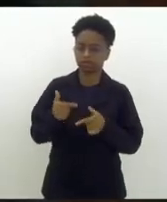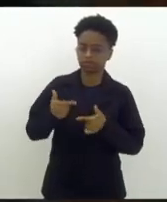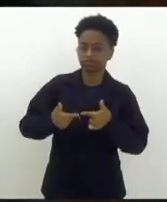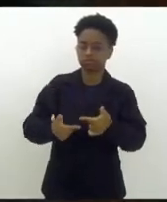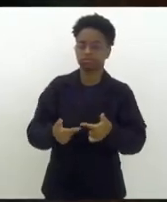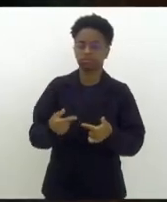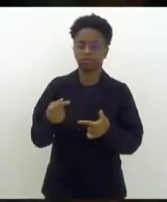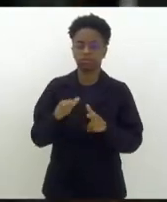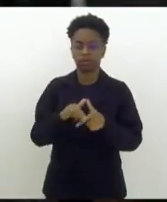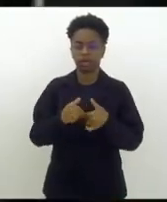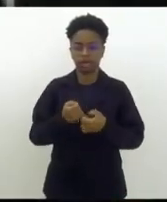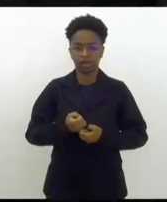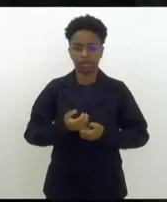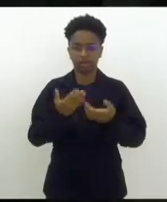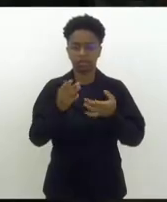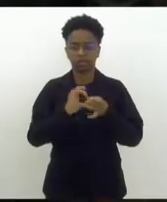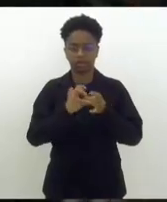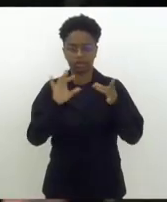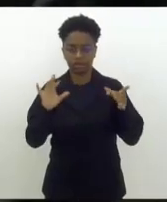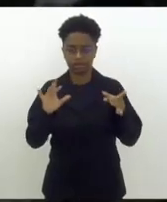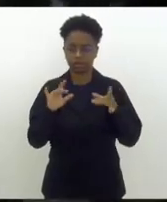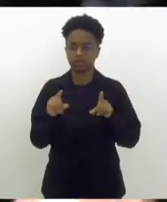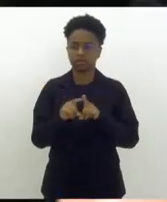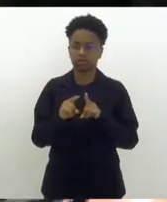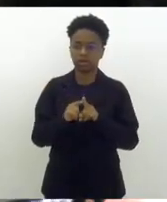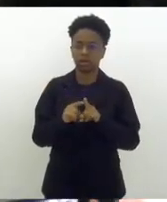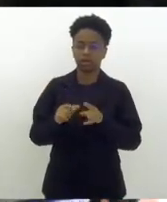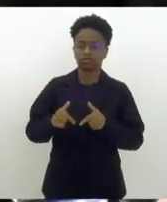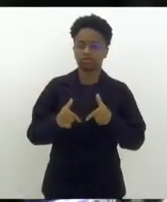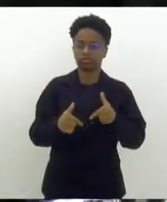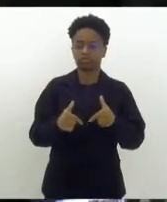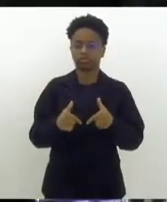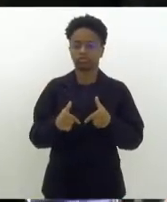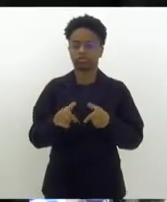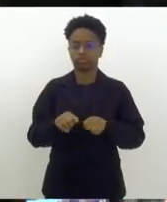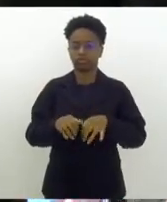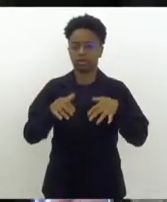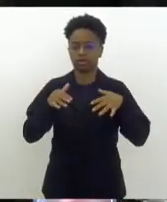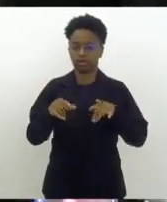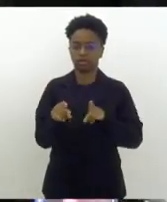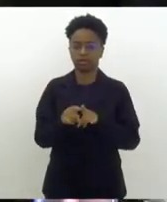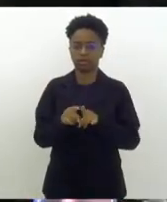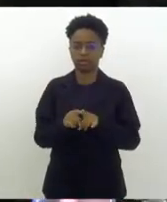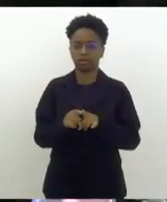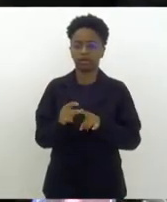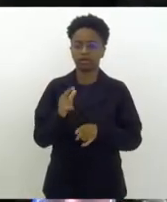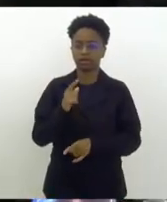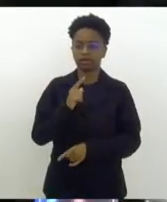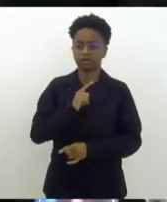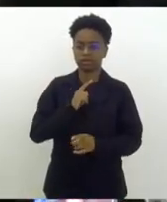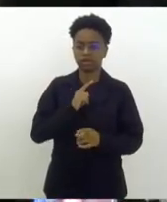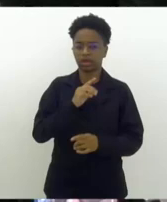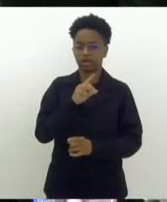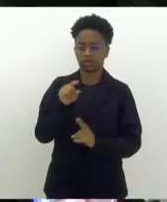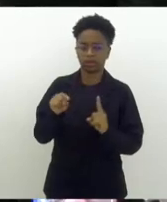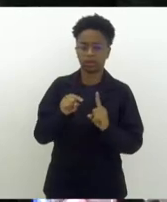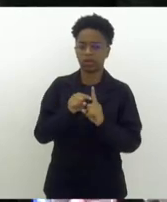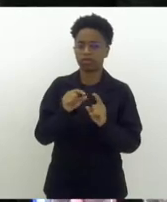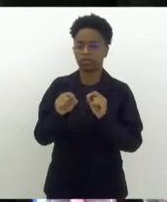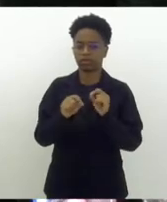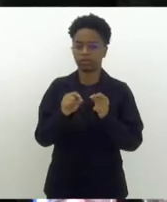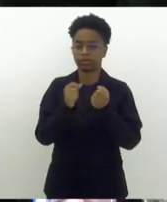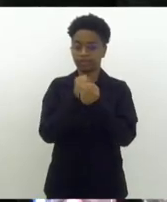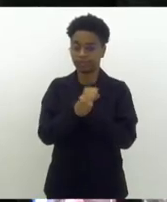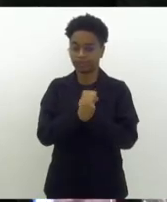liberdade de expressão pelas prerrogativas do Parlamento e que terá a nova belíssima missão de